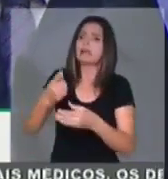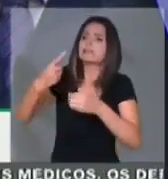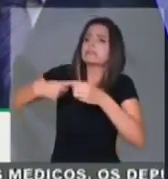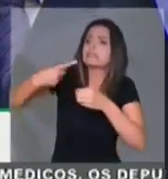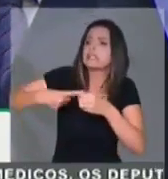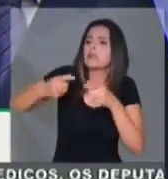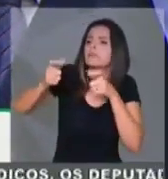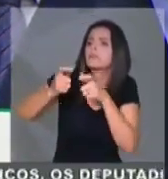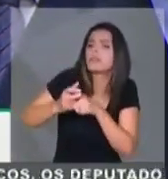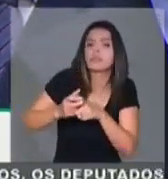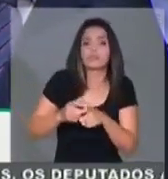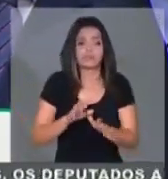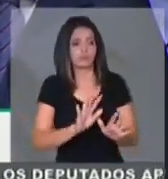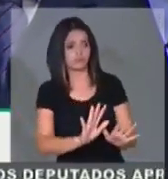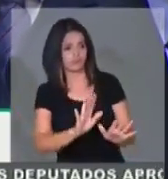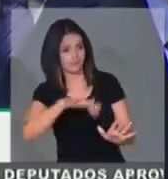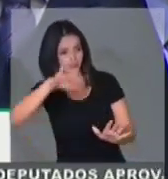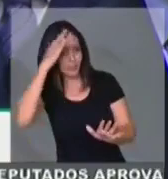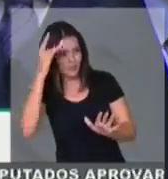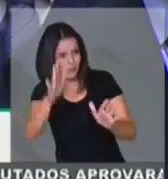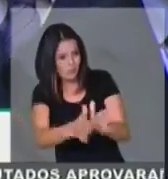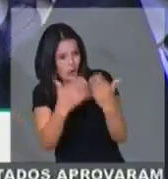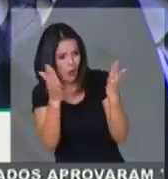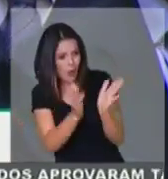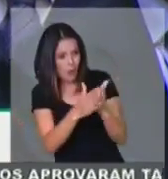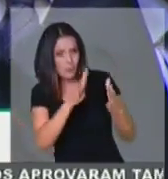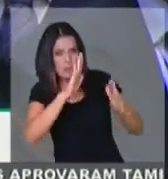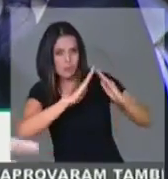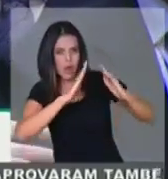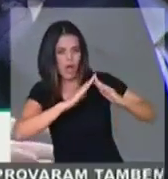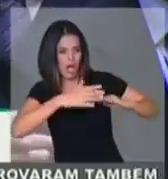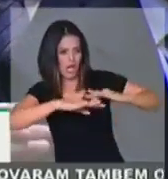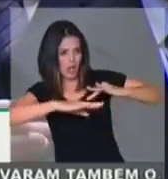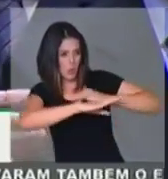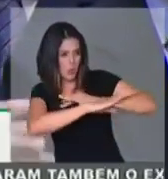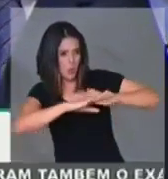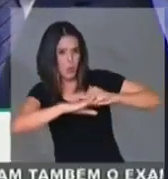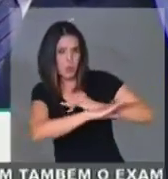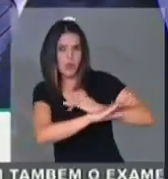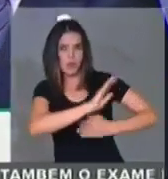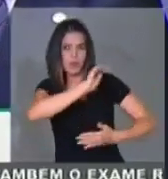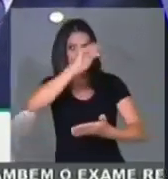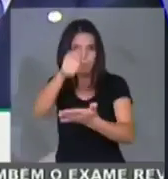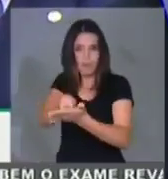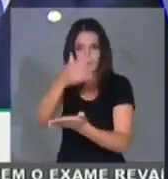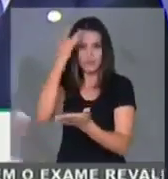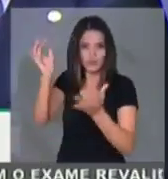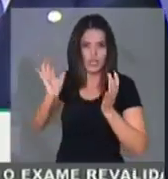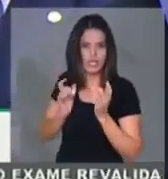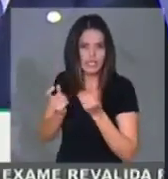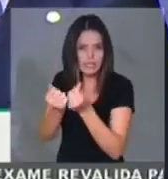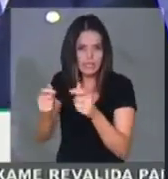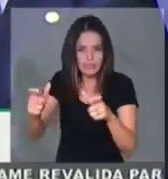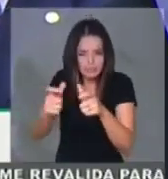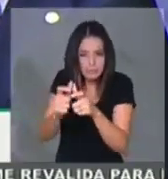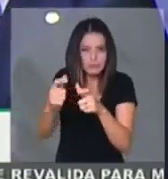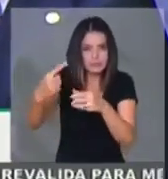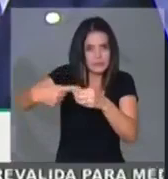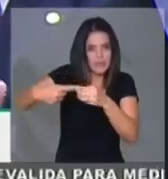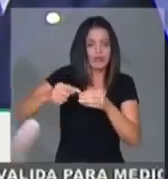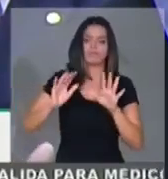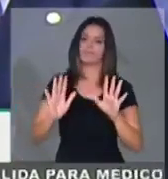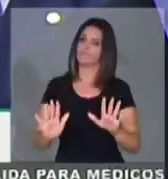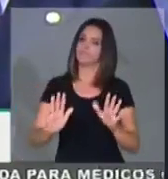fala isso está querendo que a pessoa pobre da grande cidade banque a pessoa rica da pequena cidade. Esse subsídio cruzado,